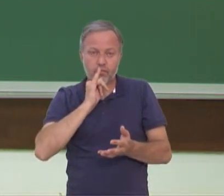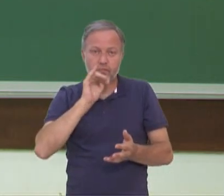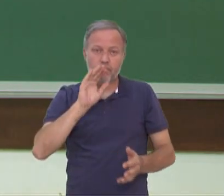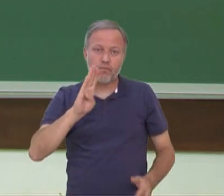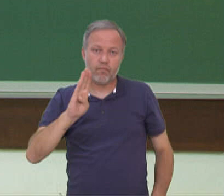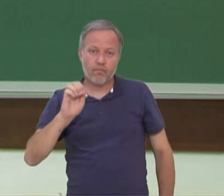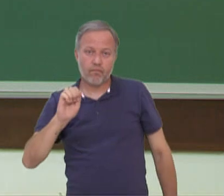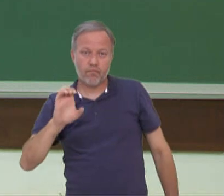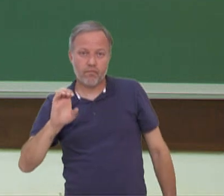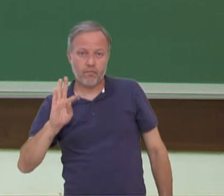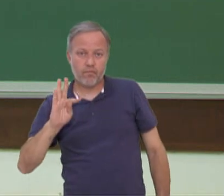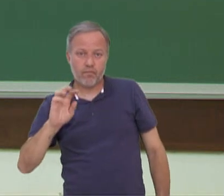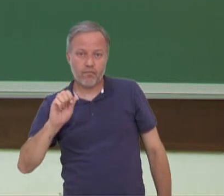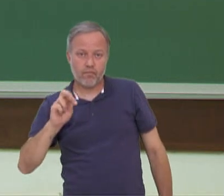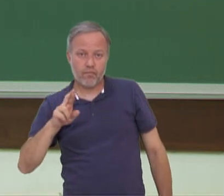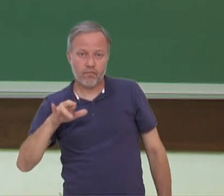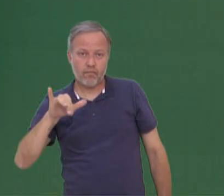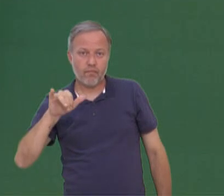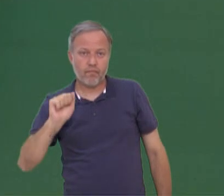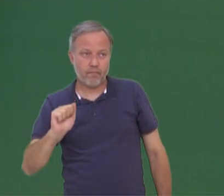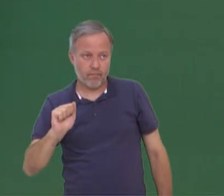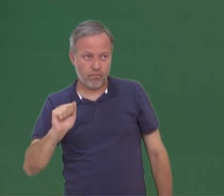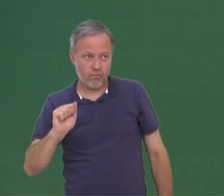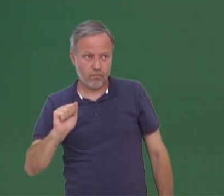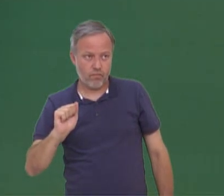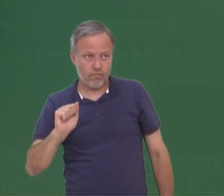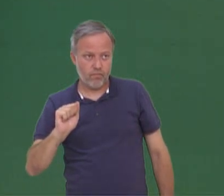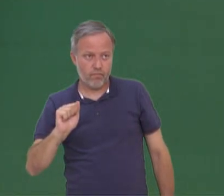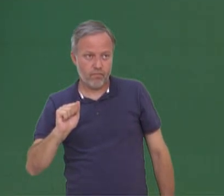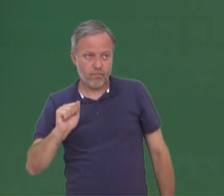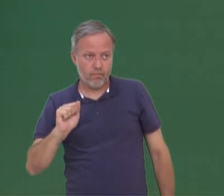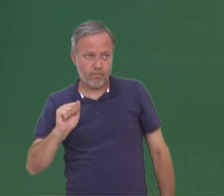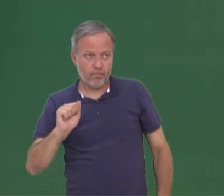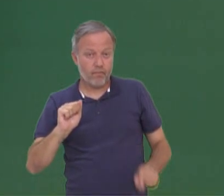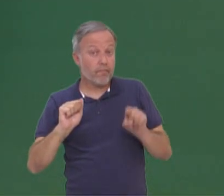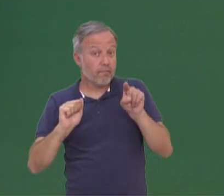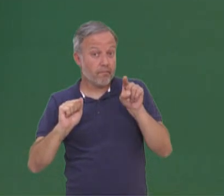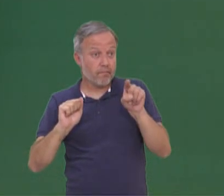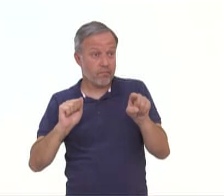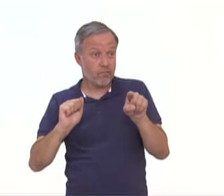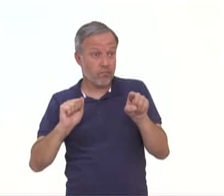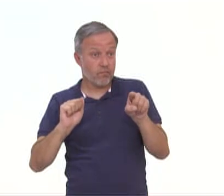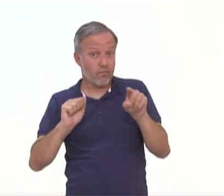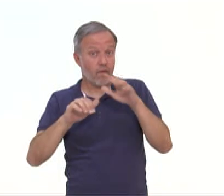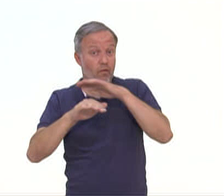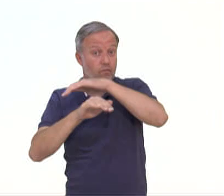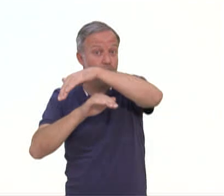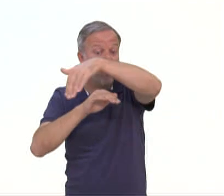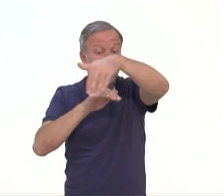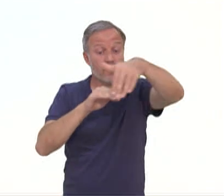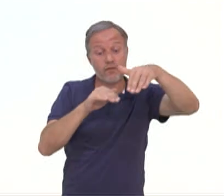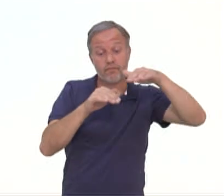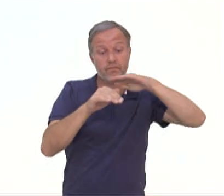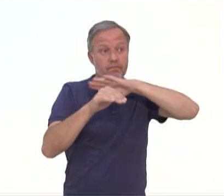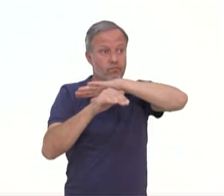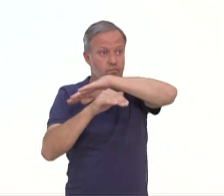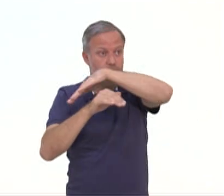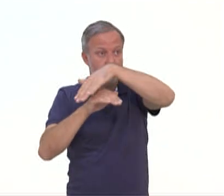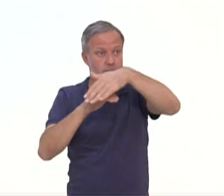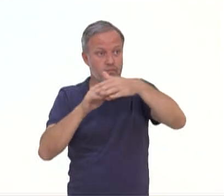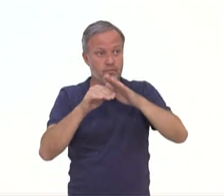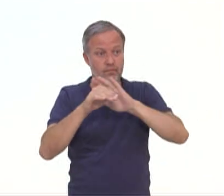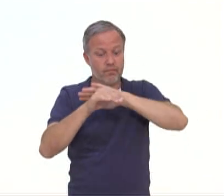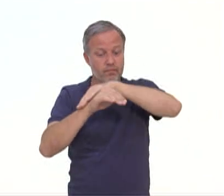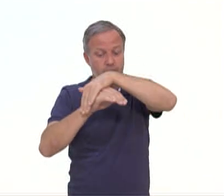Isso, Roseobacter havaianas, lá do Havaí, como ela é por fora, a membrana dela. É